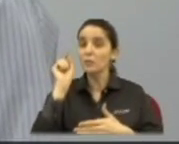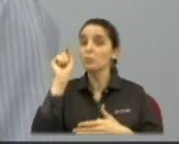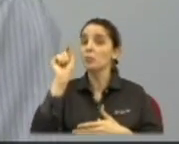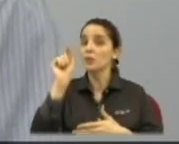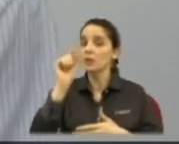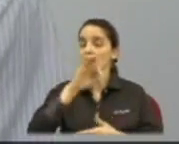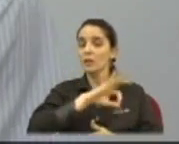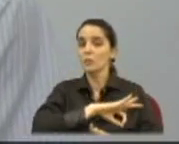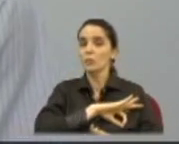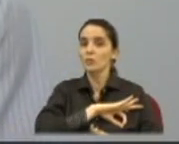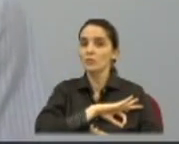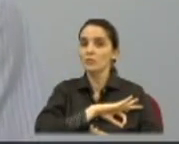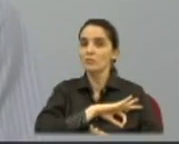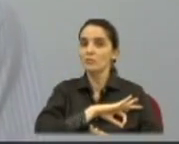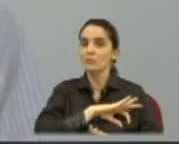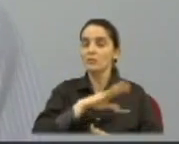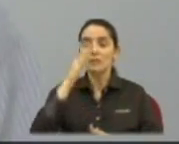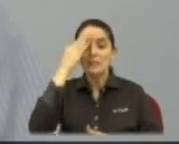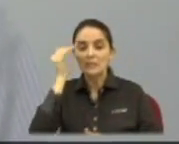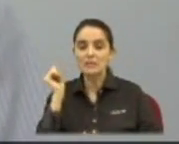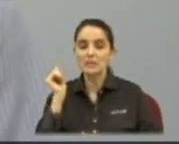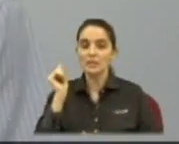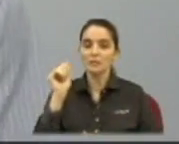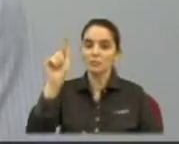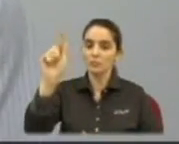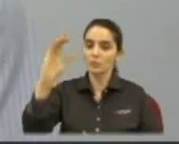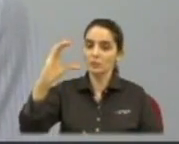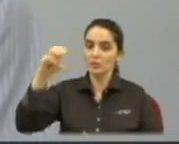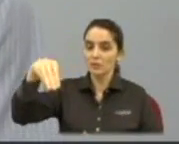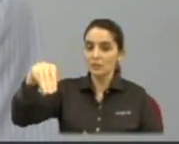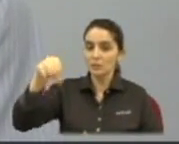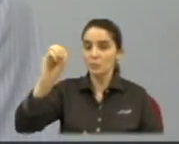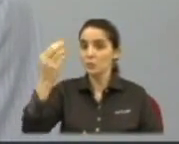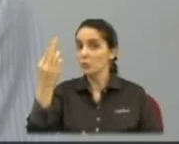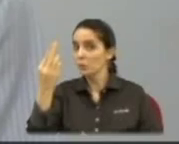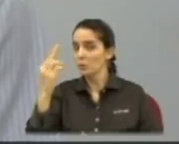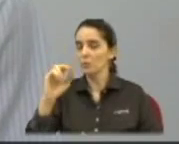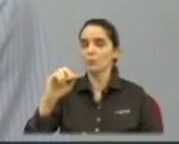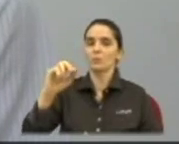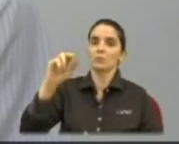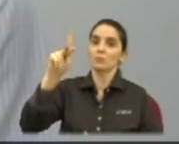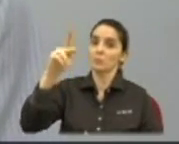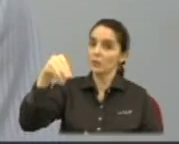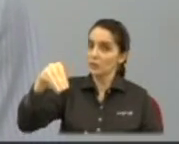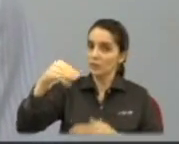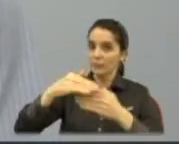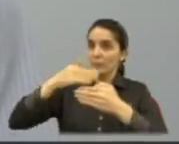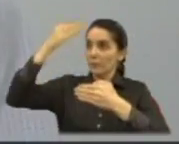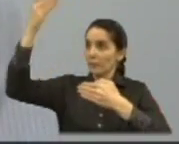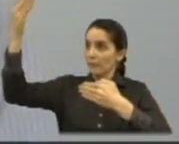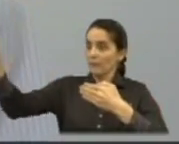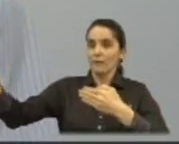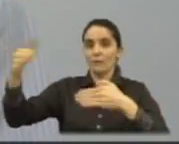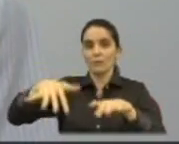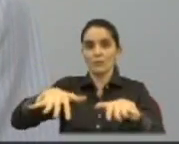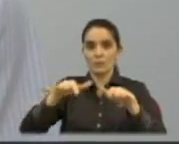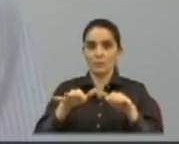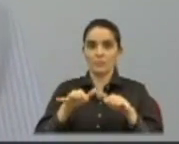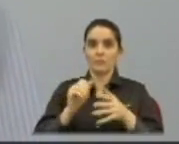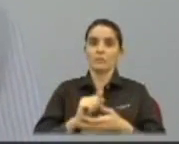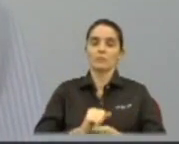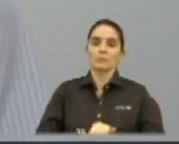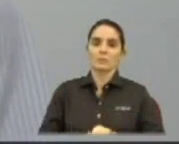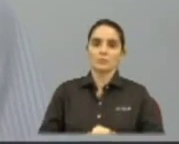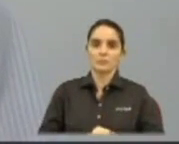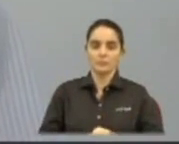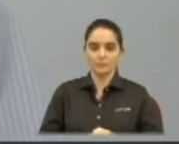movimento. Quem é o guarda, quem é o policial militar. A polícia militar estava lá fora, na parte de fora do plenário. Mas